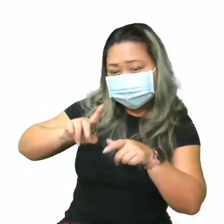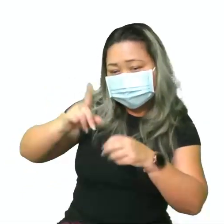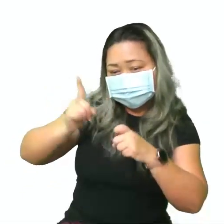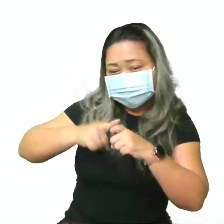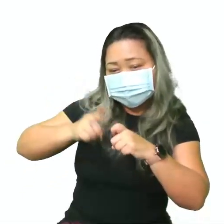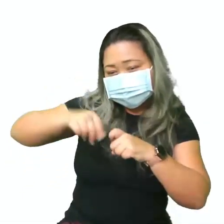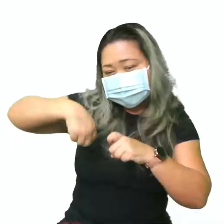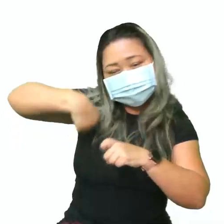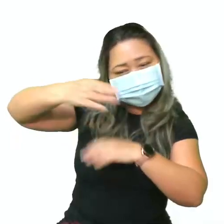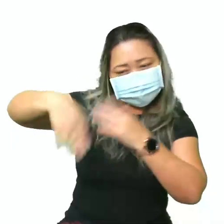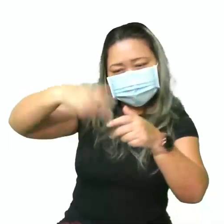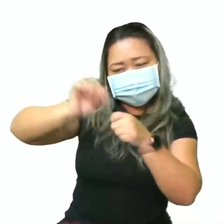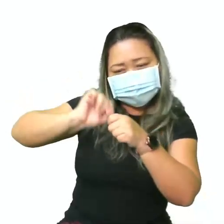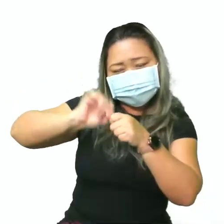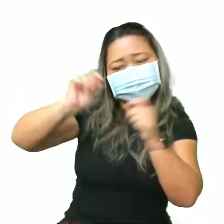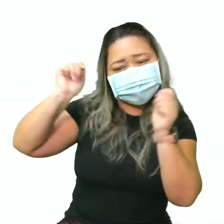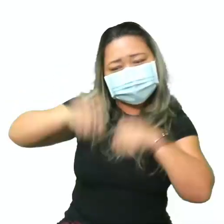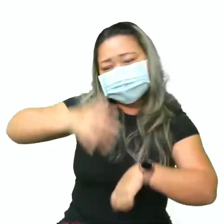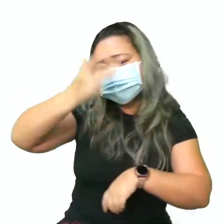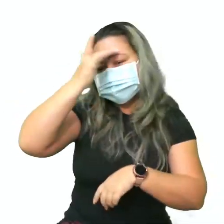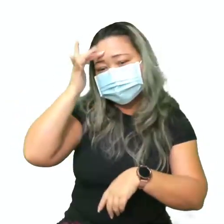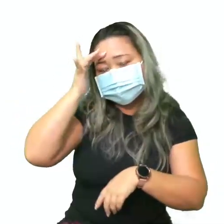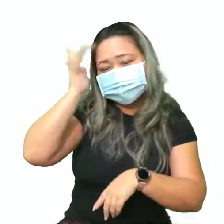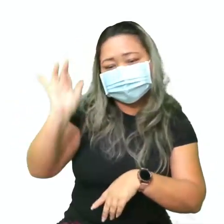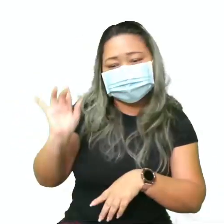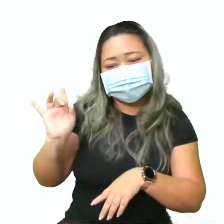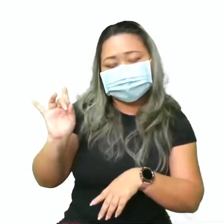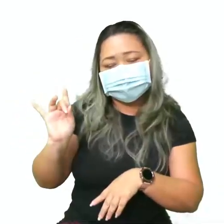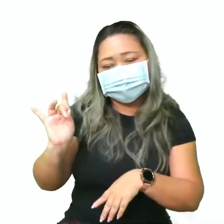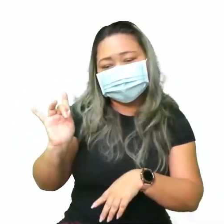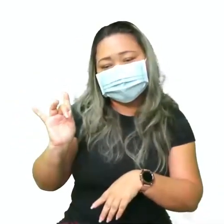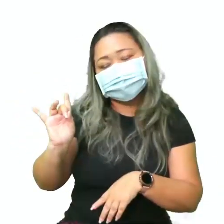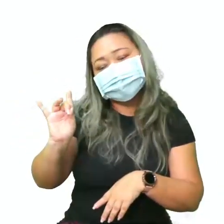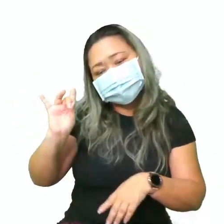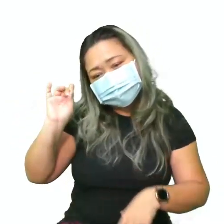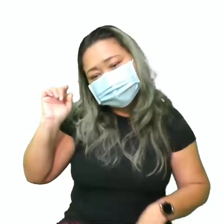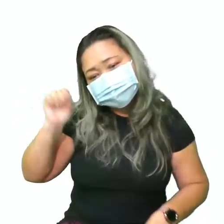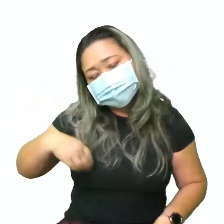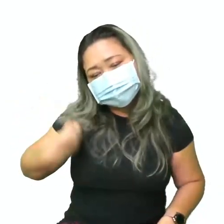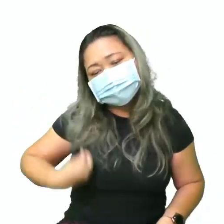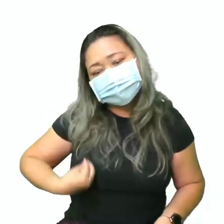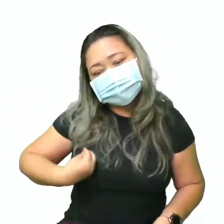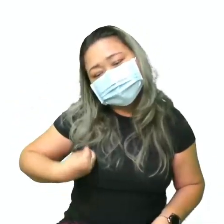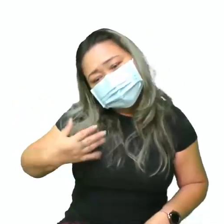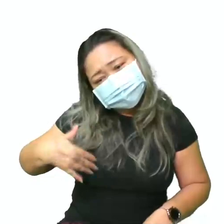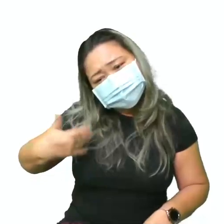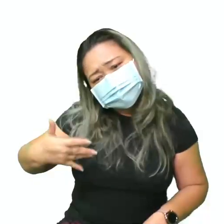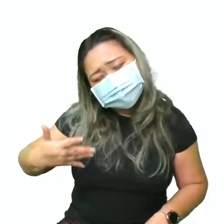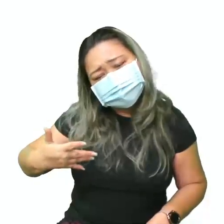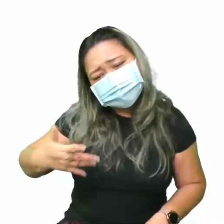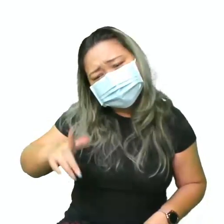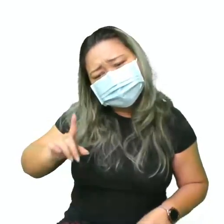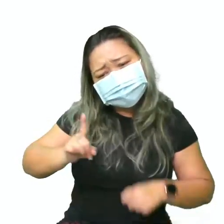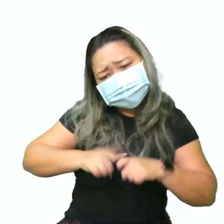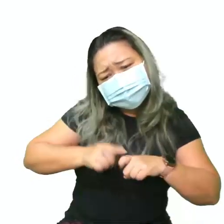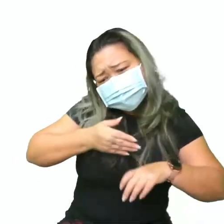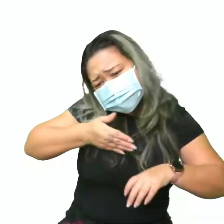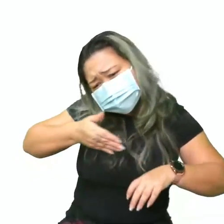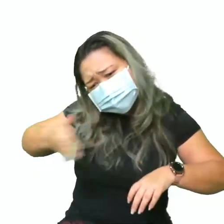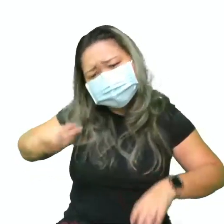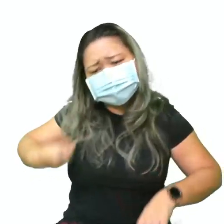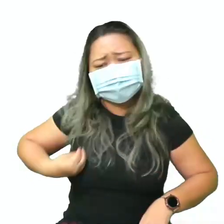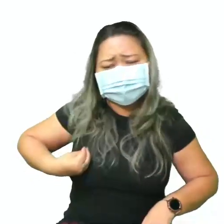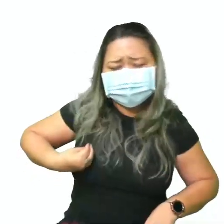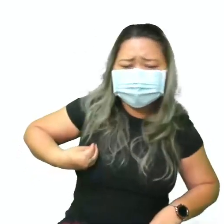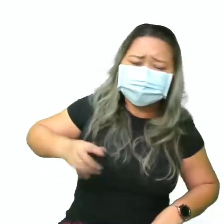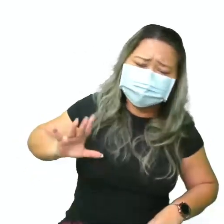Prof, eu posso viver sem estômago? Pode. Eu posso viver sem parte do meu intestino? Pode. Mas eu posso viver